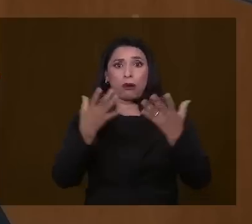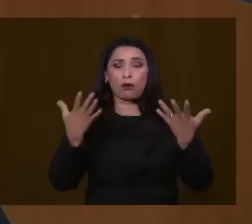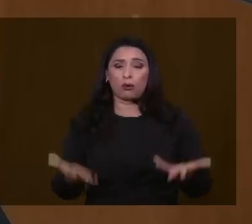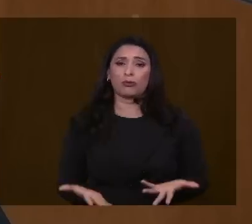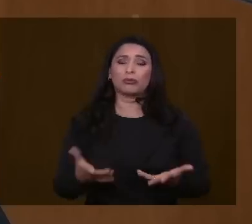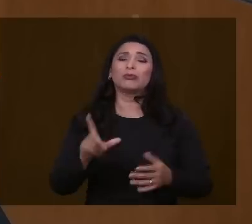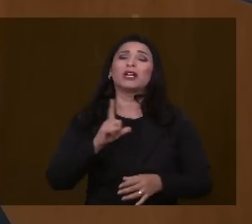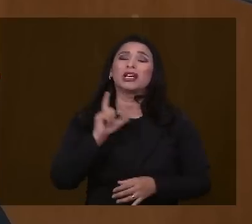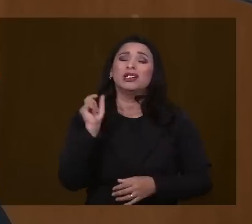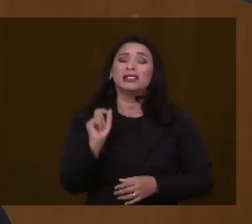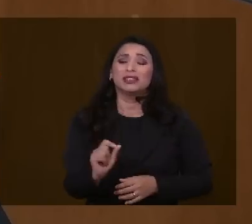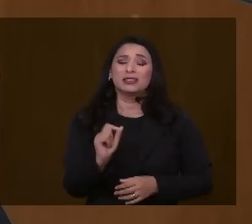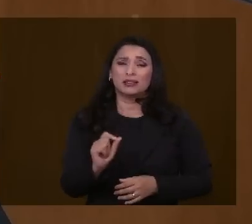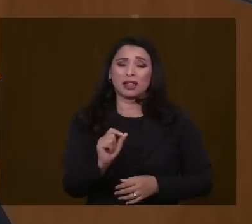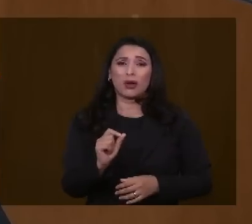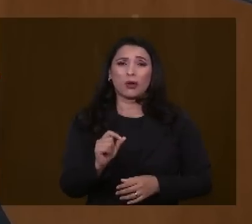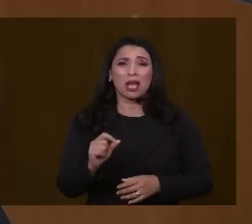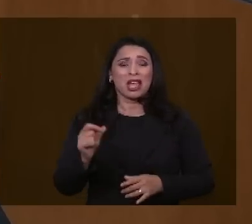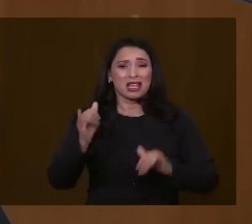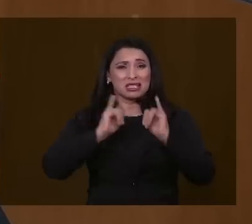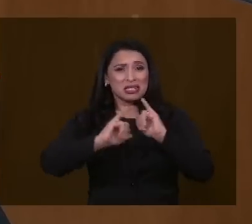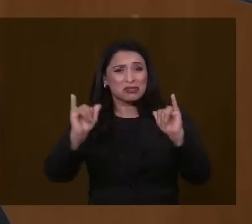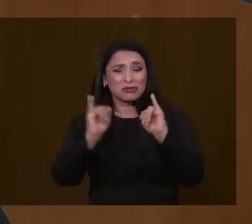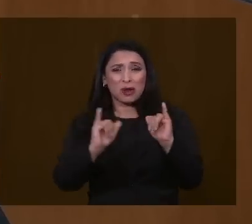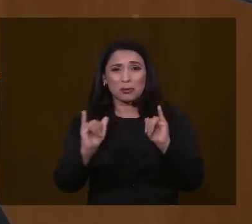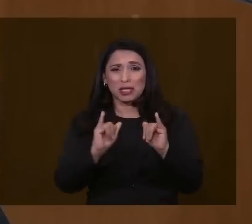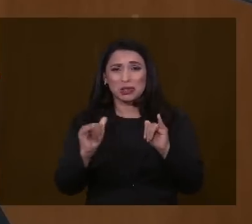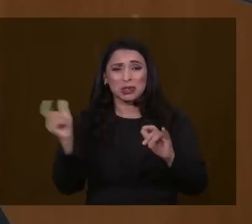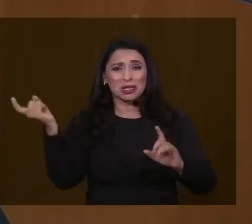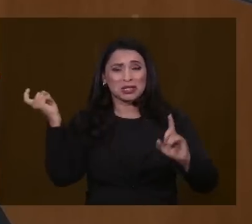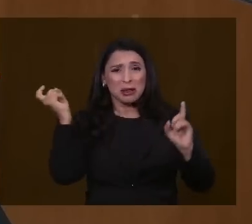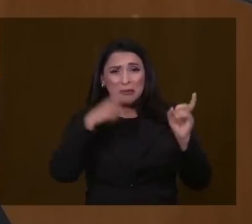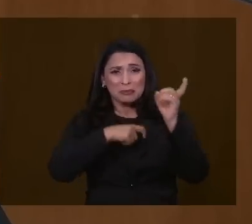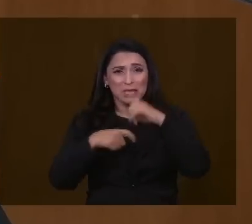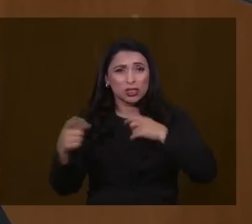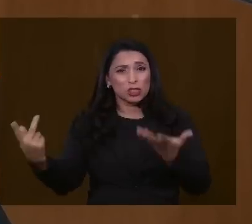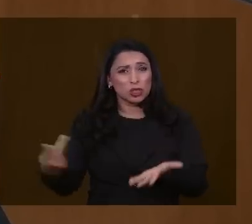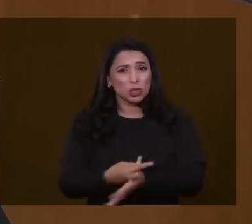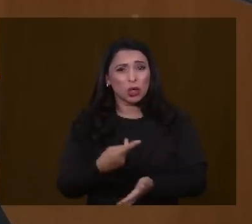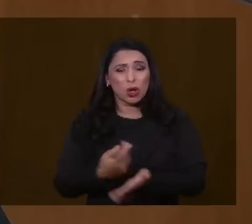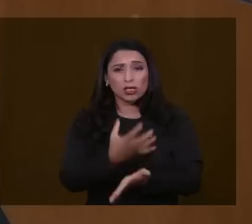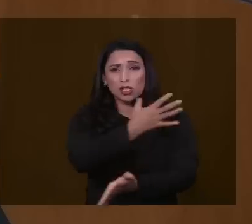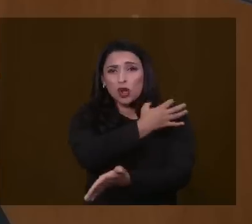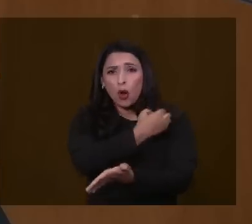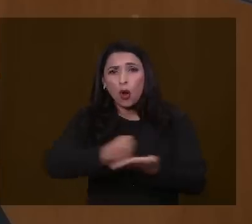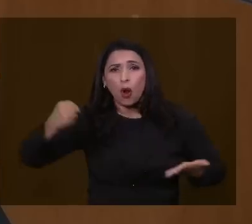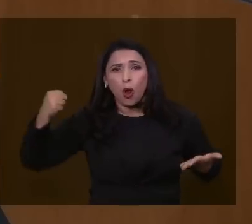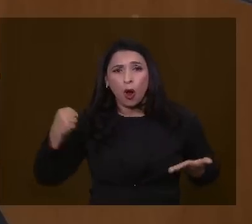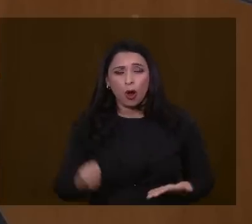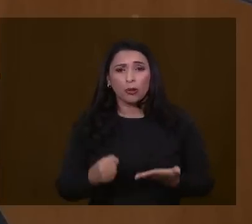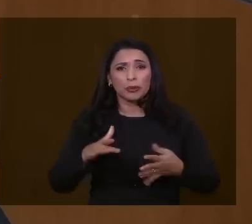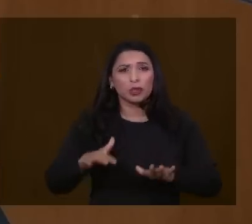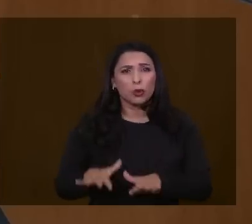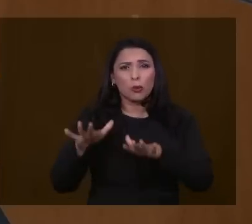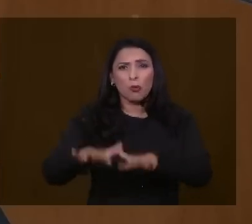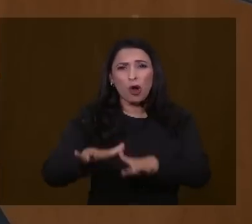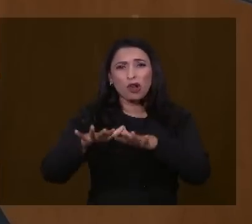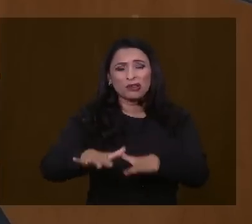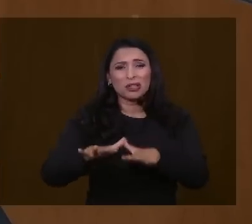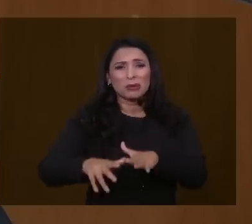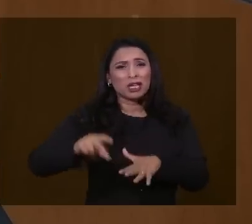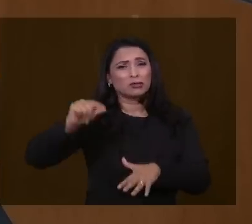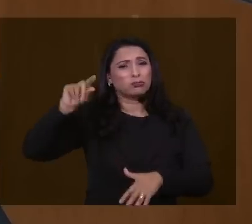inventário das infâmias golpistas, a nota conclusiva de um movimento mais amplo e